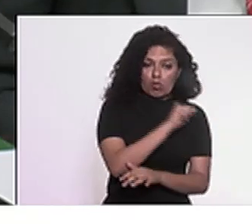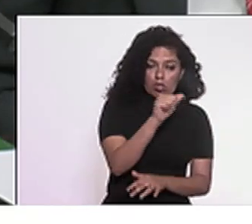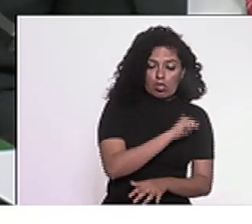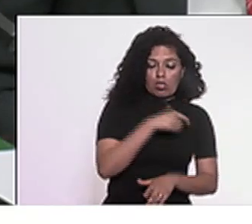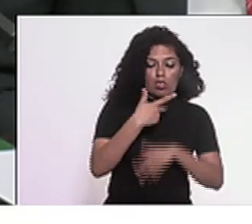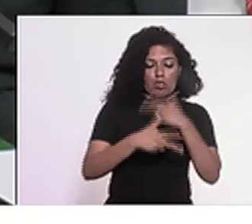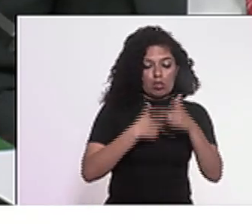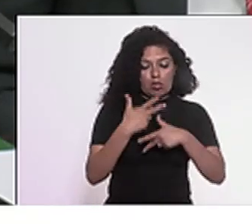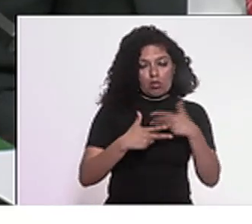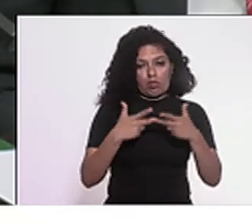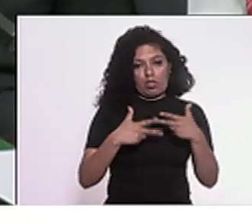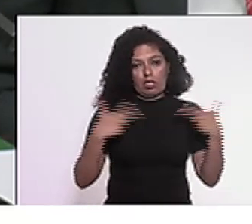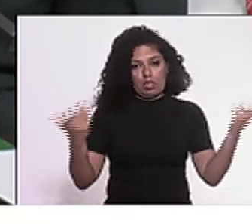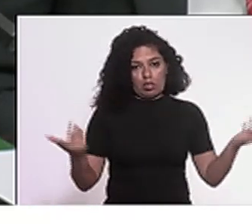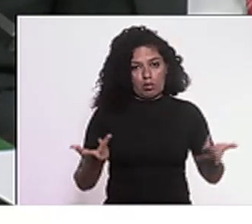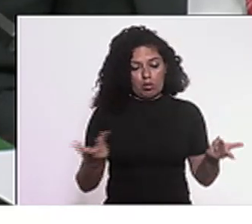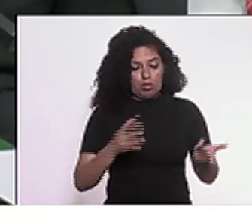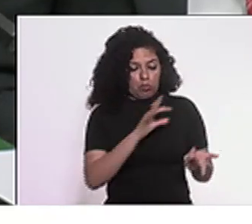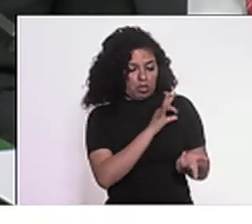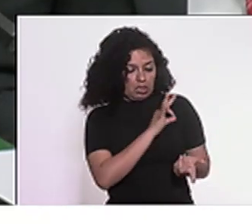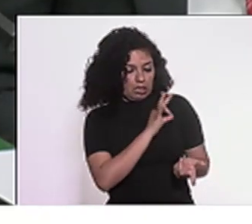Polícia Militar, né,